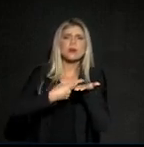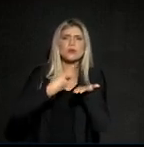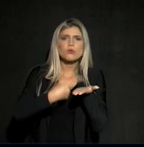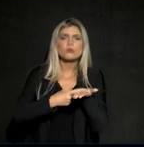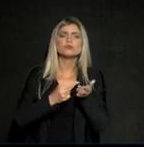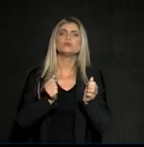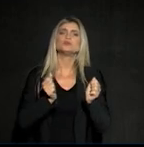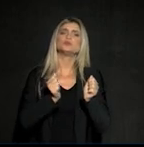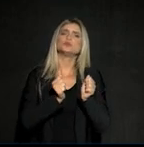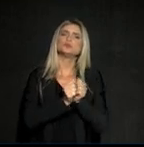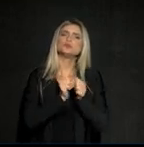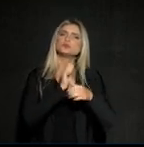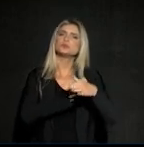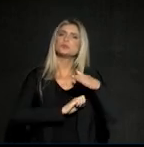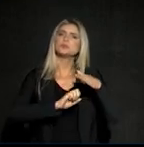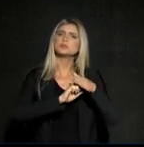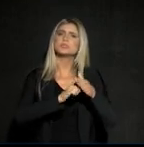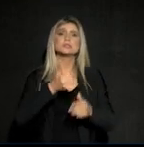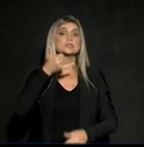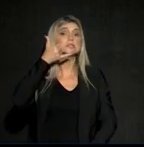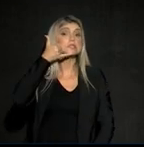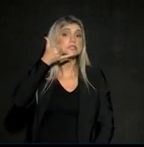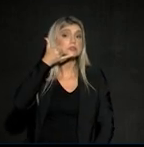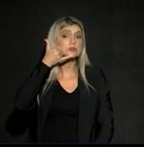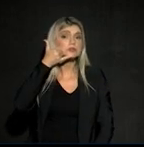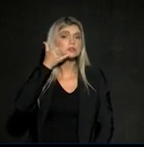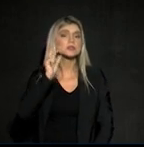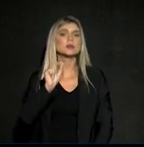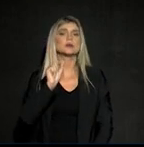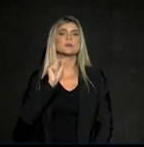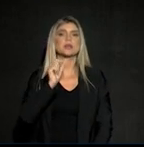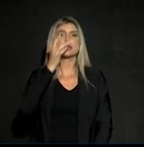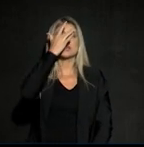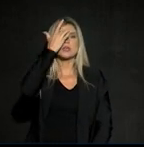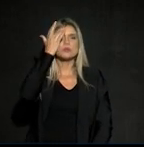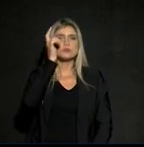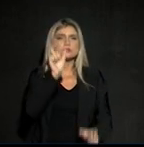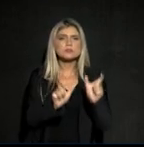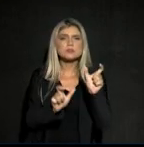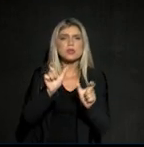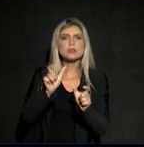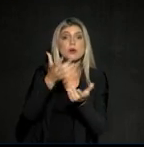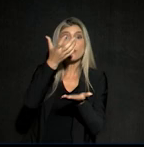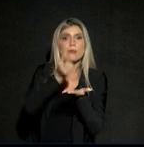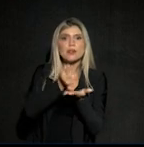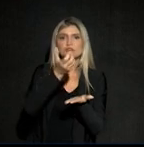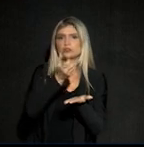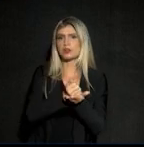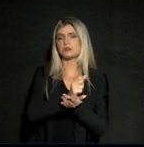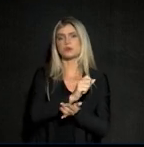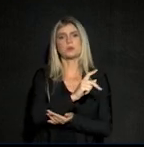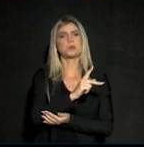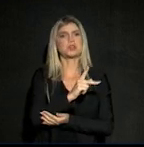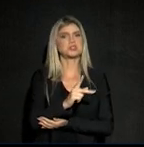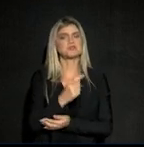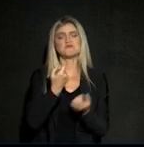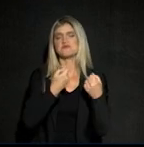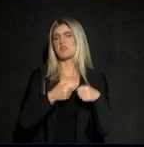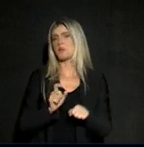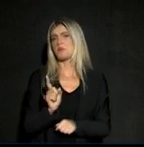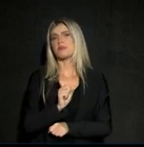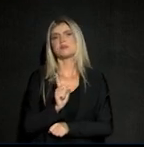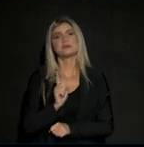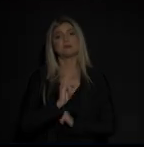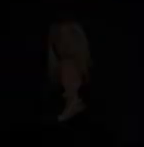as operadoras de telefonia para que o cidadão brasileiro baixasse o aplicativo sem nenhuma internet né sem nenhum bônus em